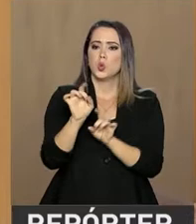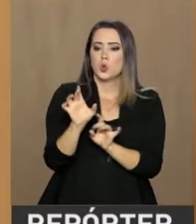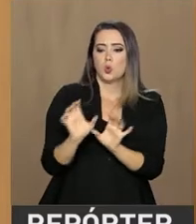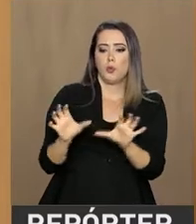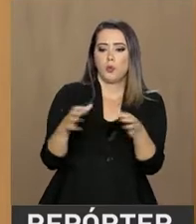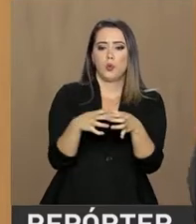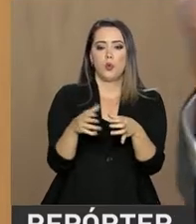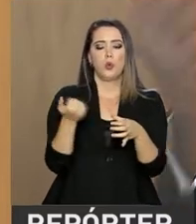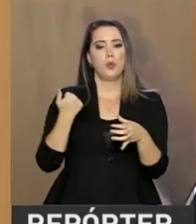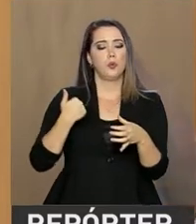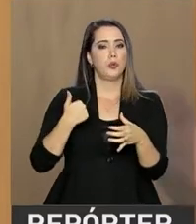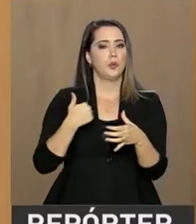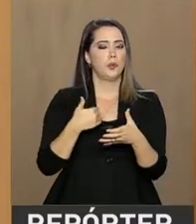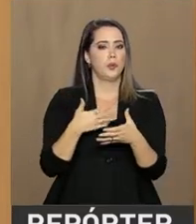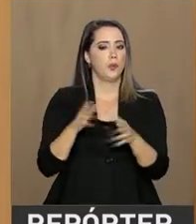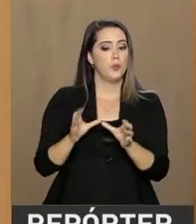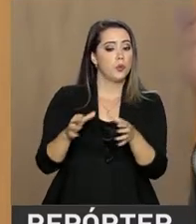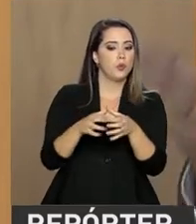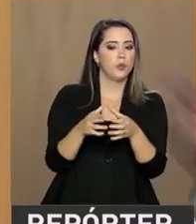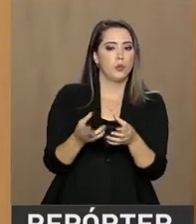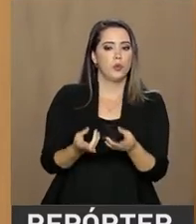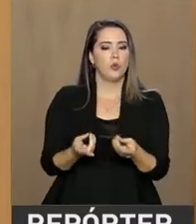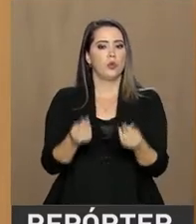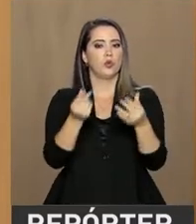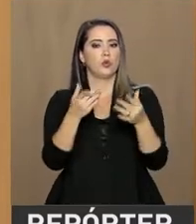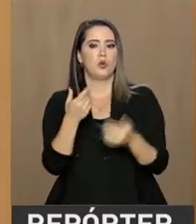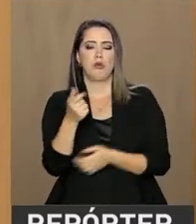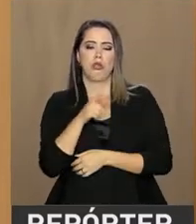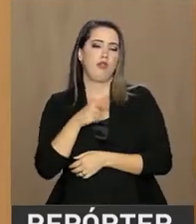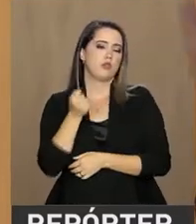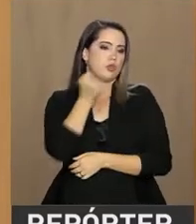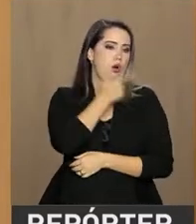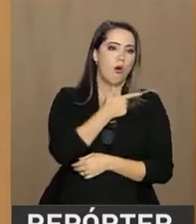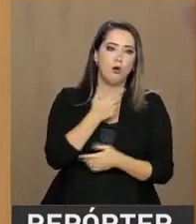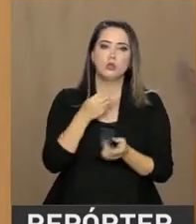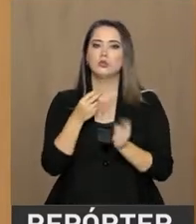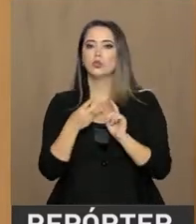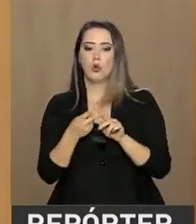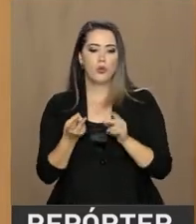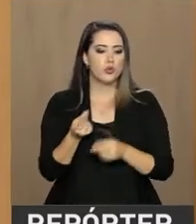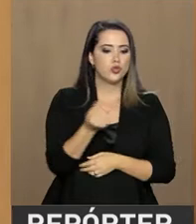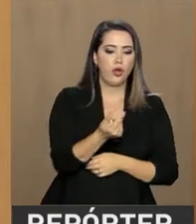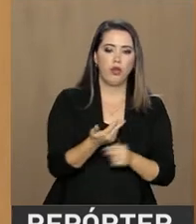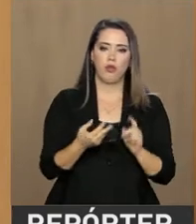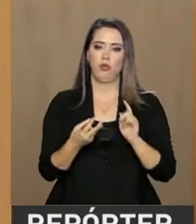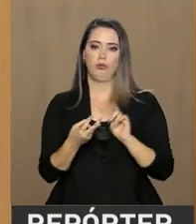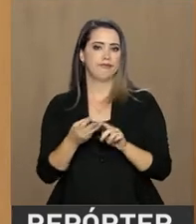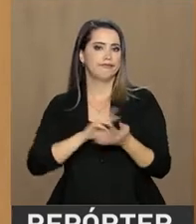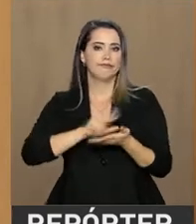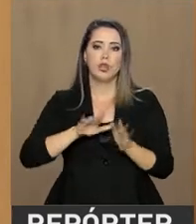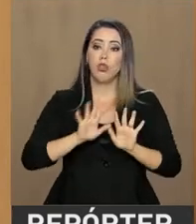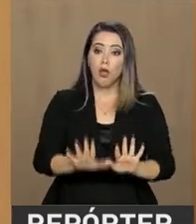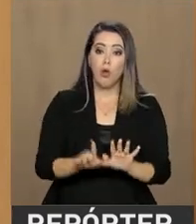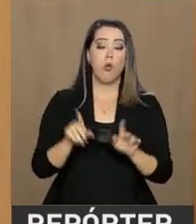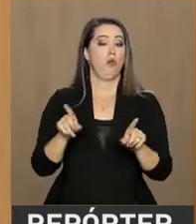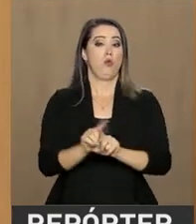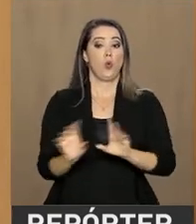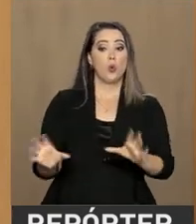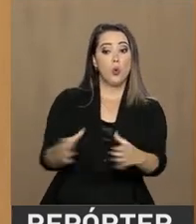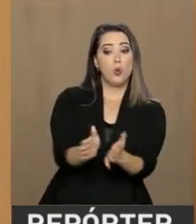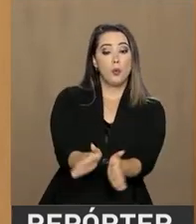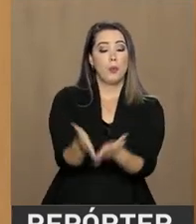é digamos assim mais bem aquinhoados pela sorte pela futura pelo dinheiro mas também para os mais